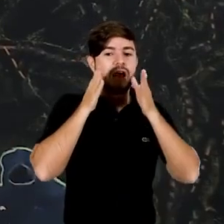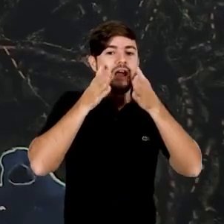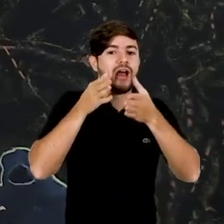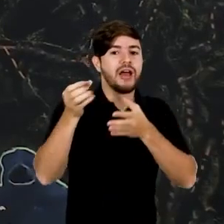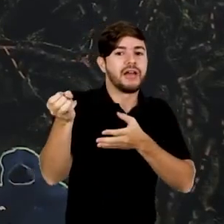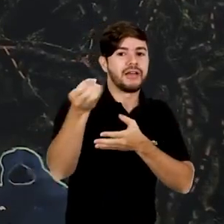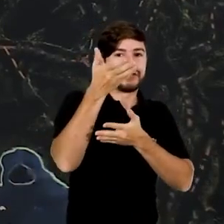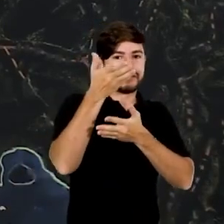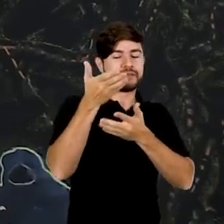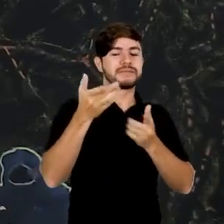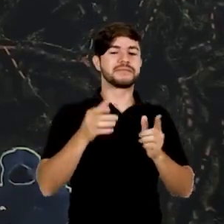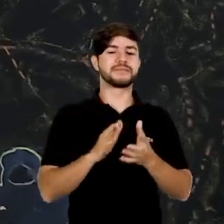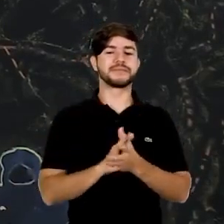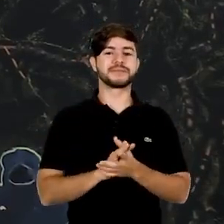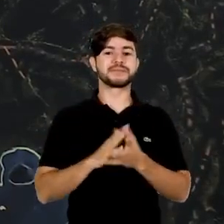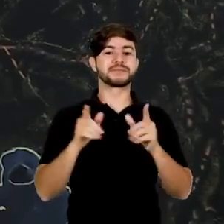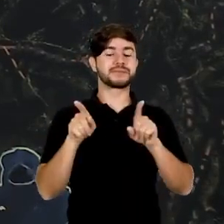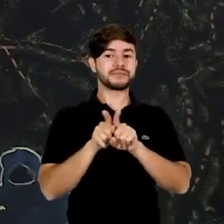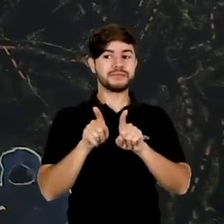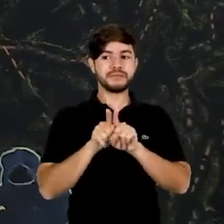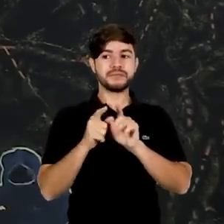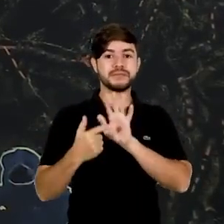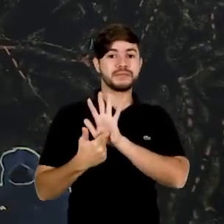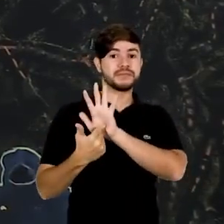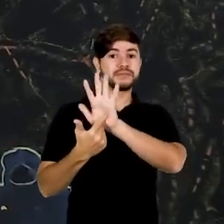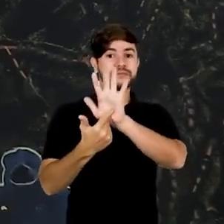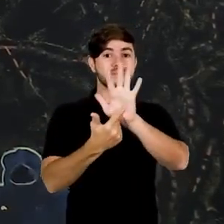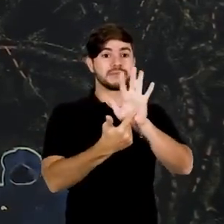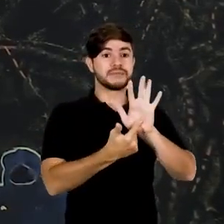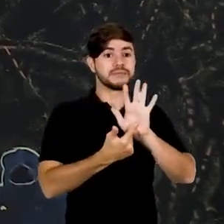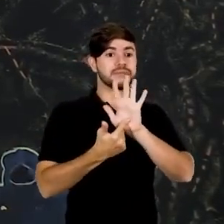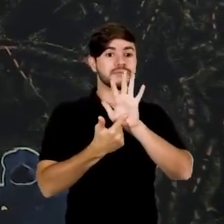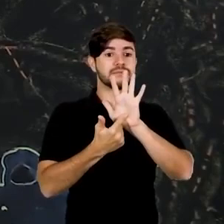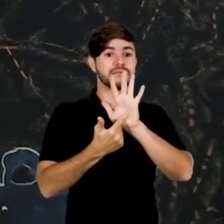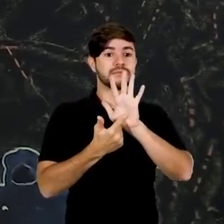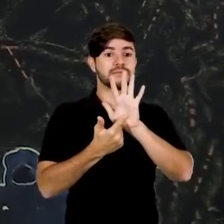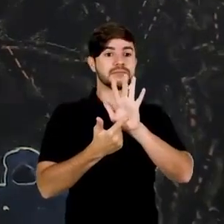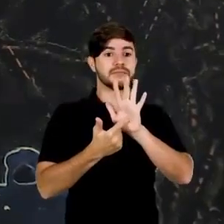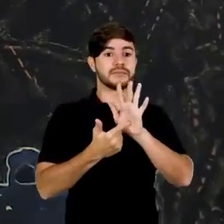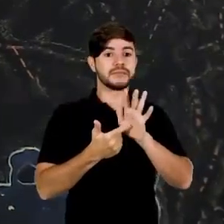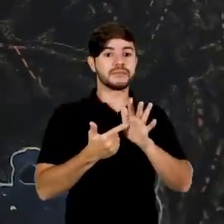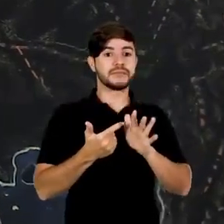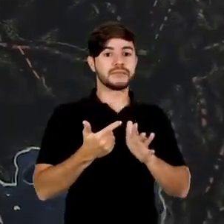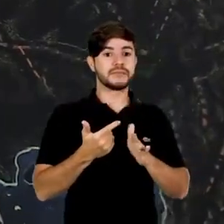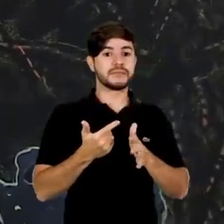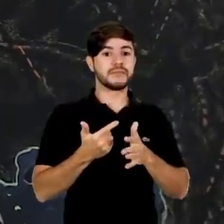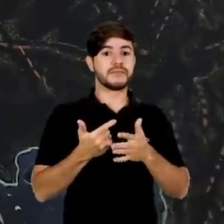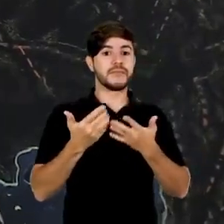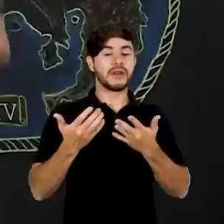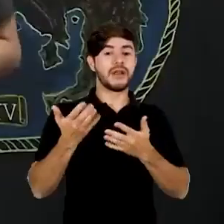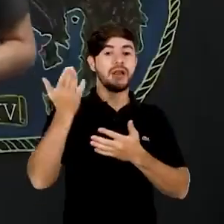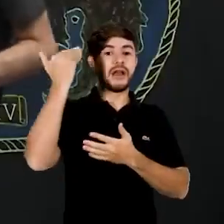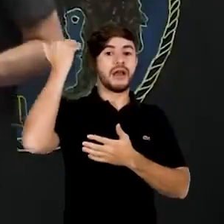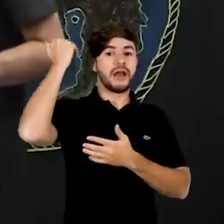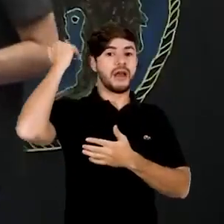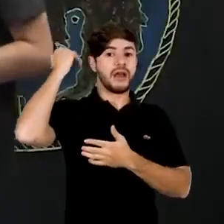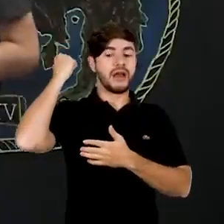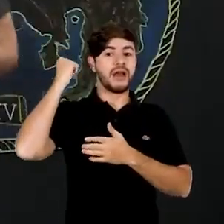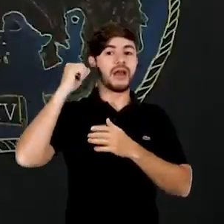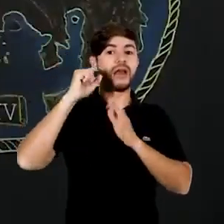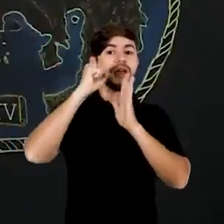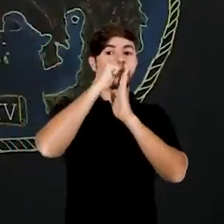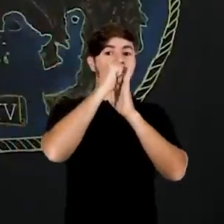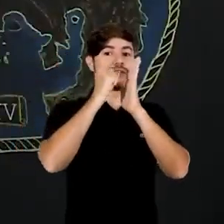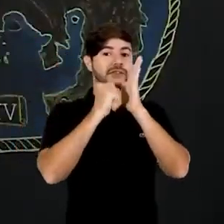moderno surge e que ela surge numa oposição a que o mundo era até mais ou menos o século XV. Legal, isso é um